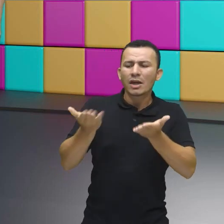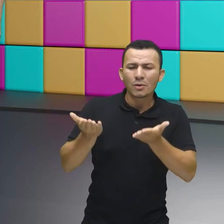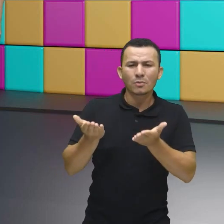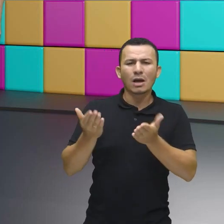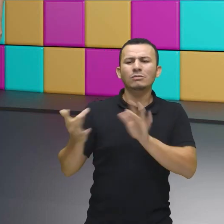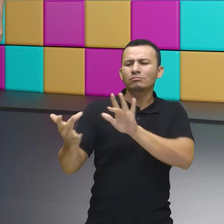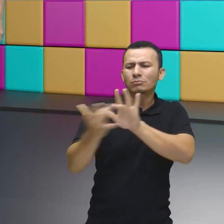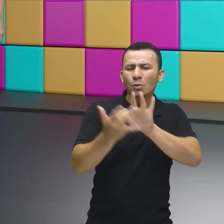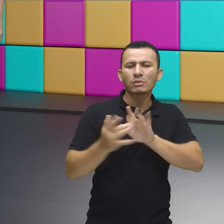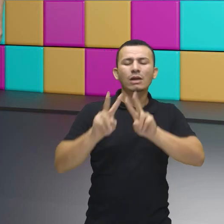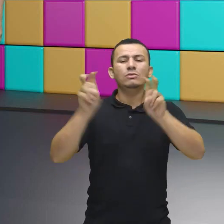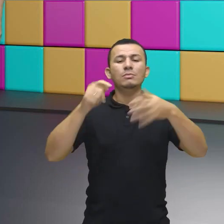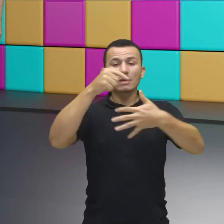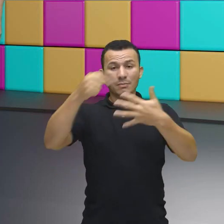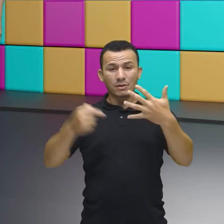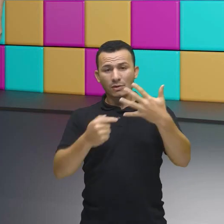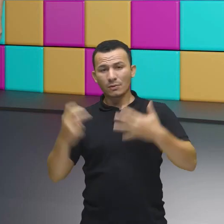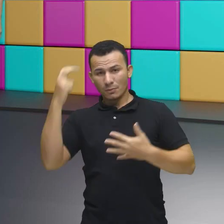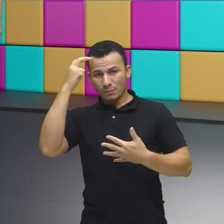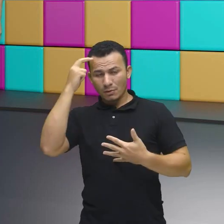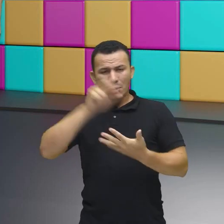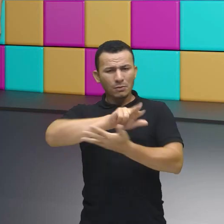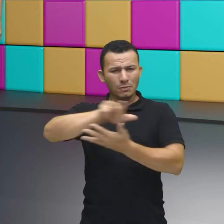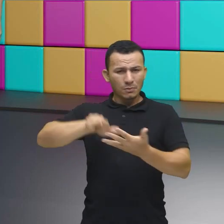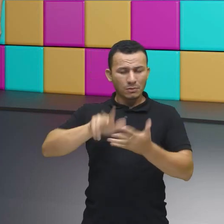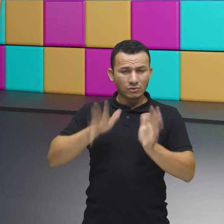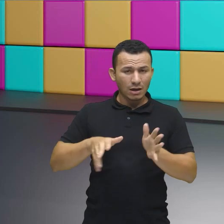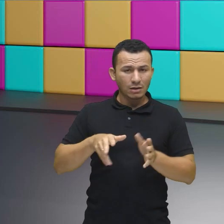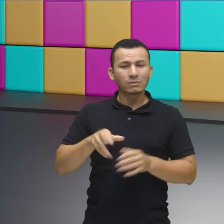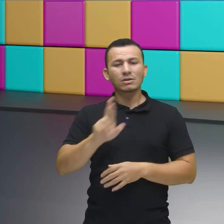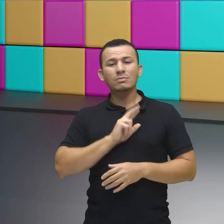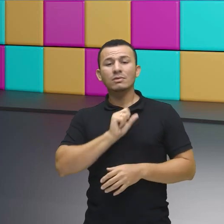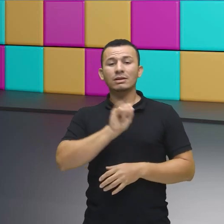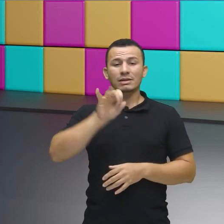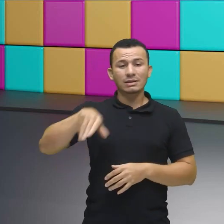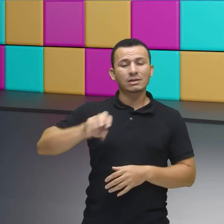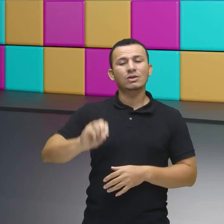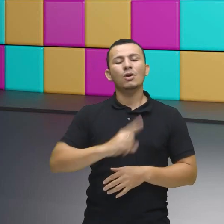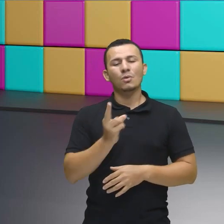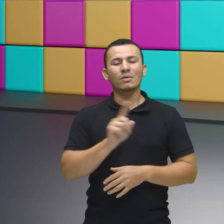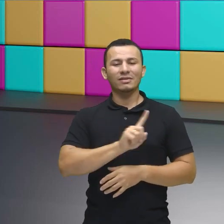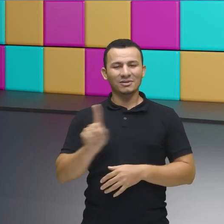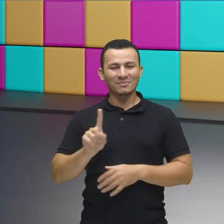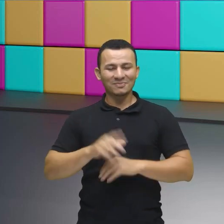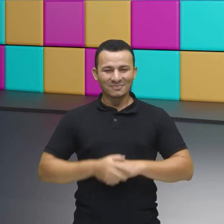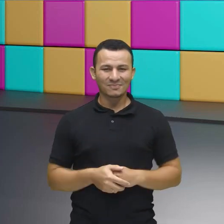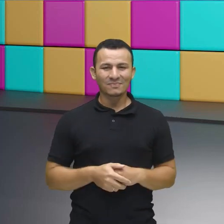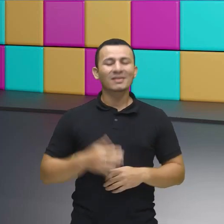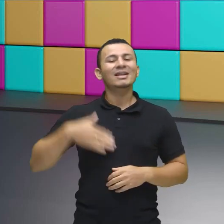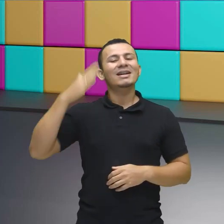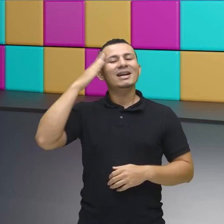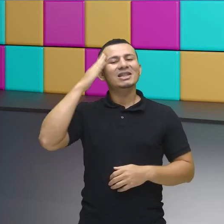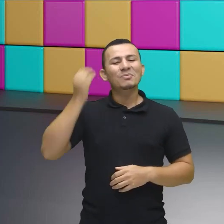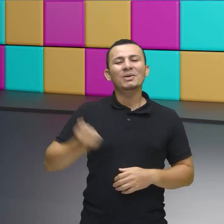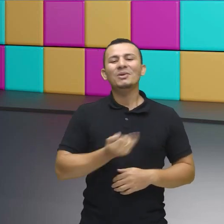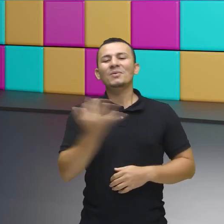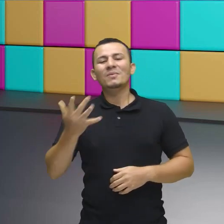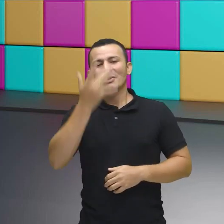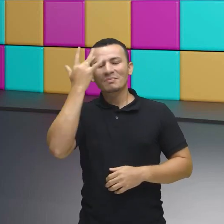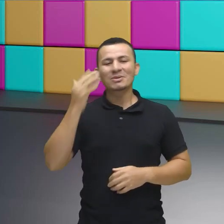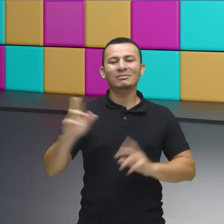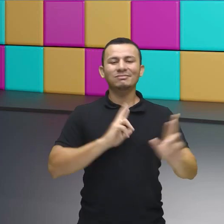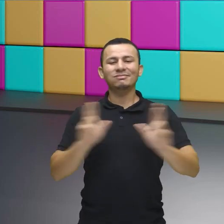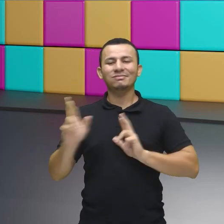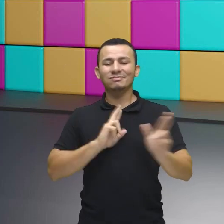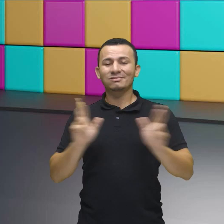atividade sobre repertório cultural? Digite aí, sim ou não. Vamos ver quantas questões quantas pessoas vão responder. Eu conto